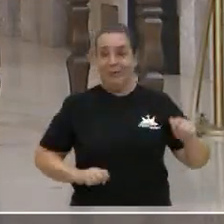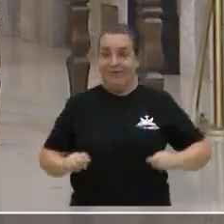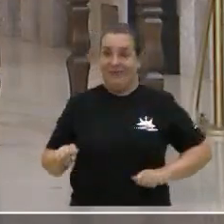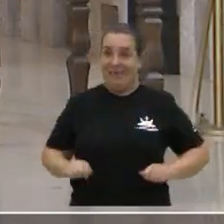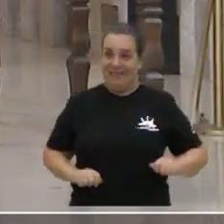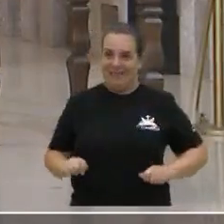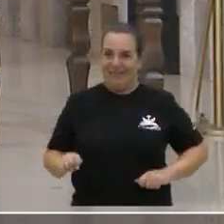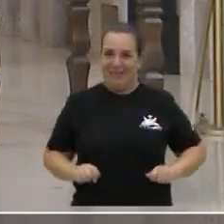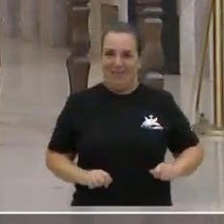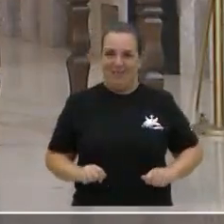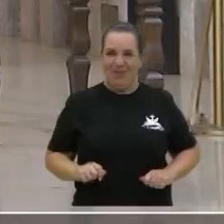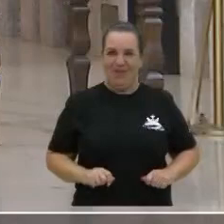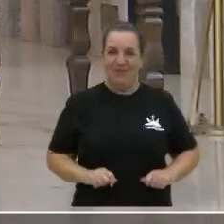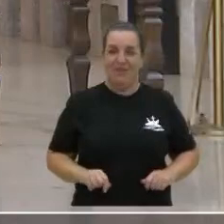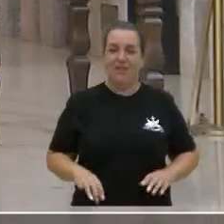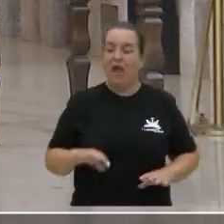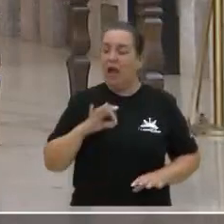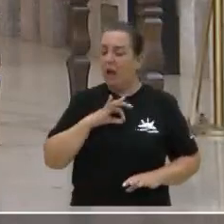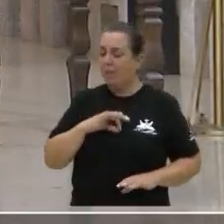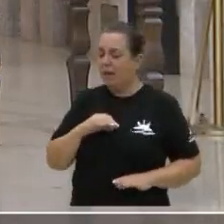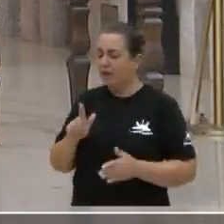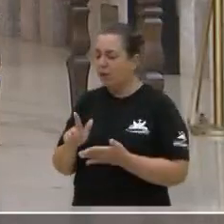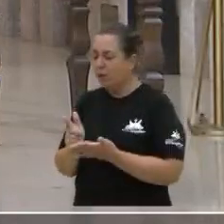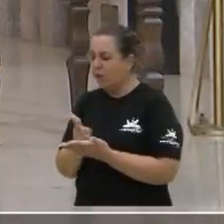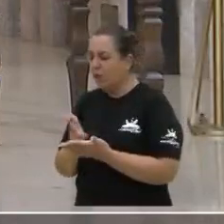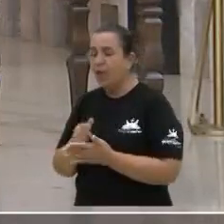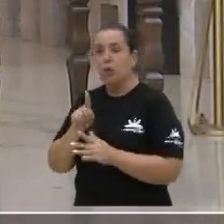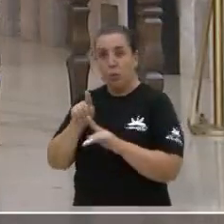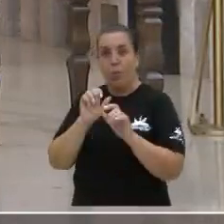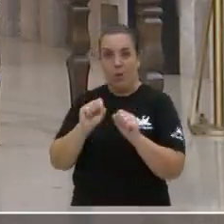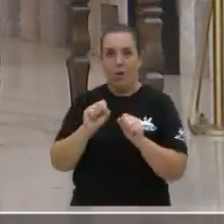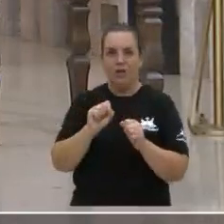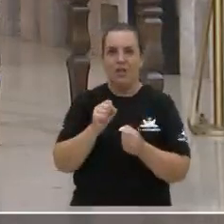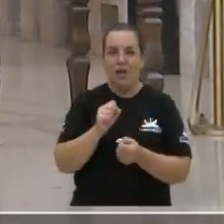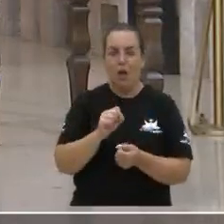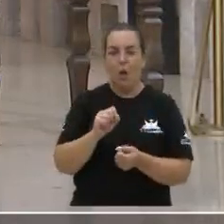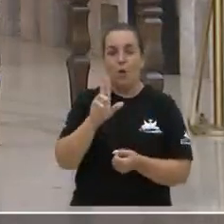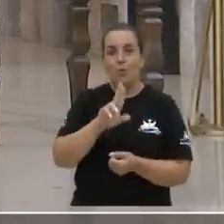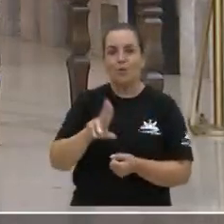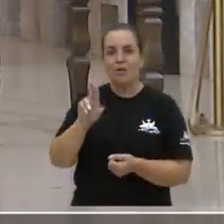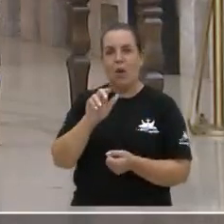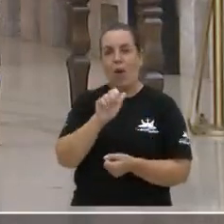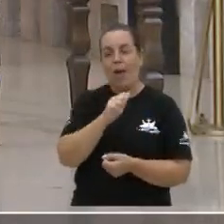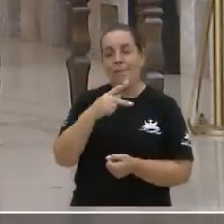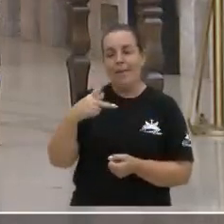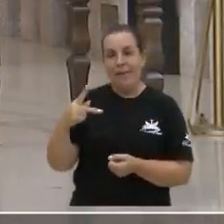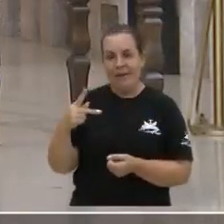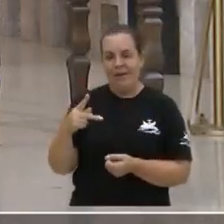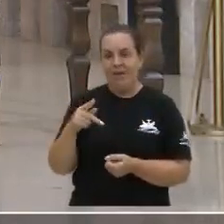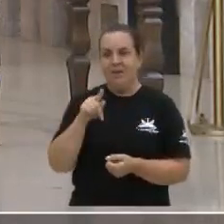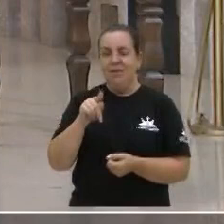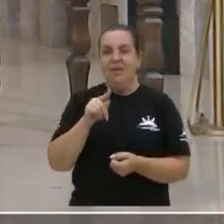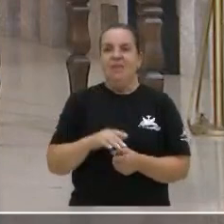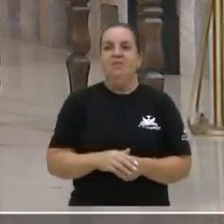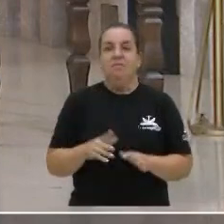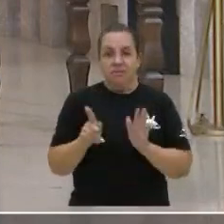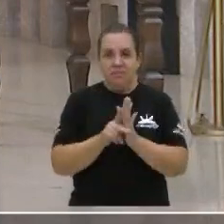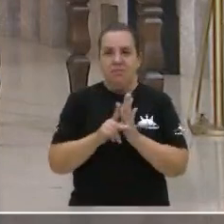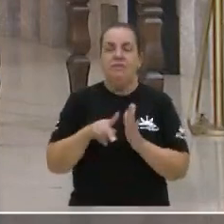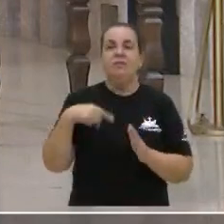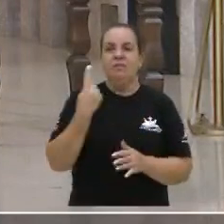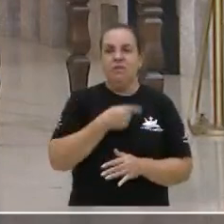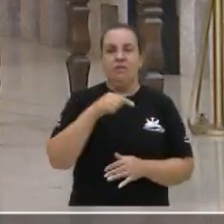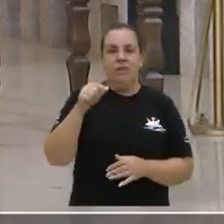Apóstolos, padre, eu estou sem o folheto. Não, você pode olhar e ver no aplicativo da obra Evangelizar